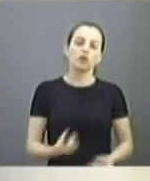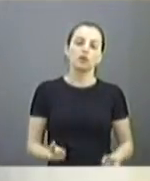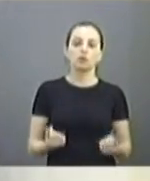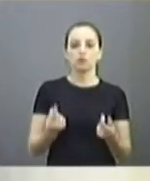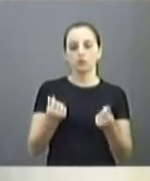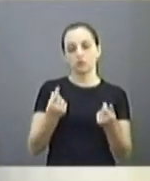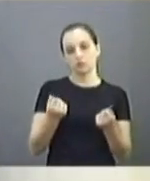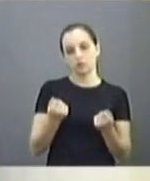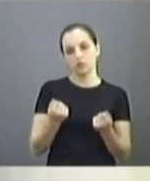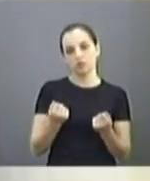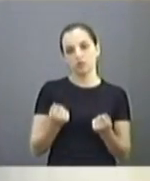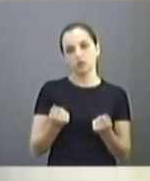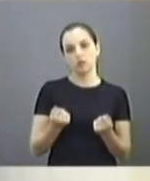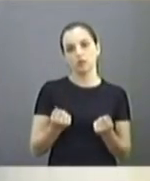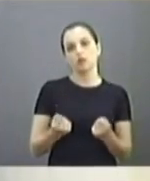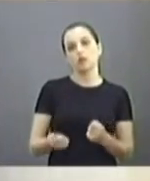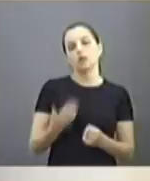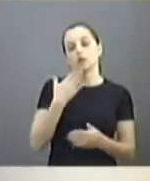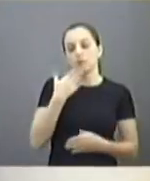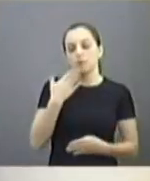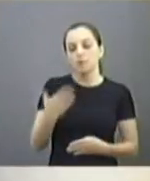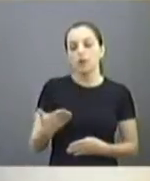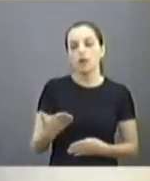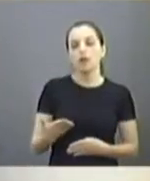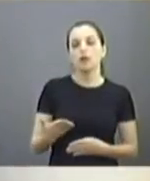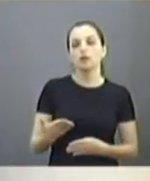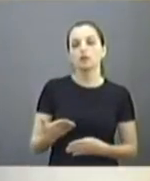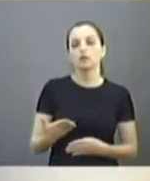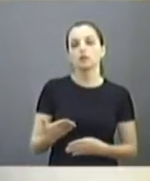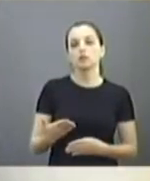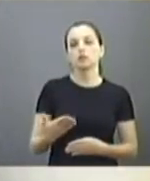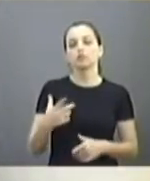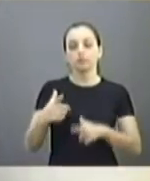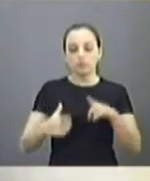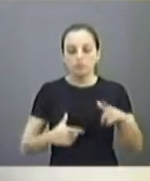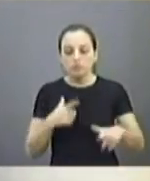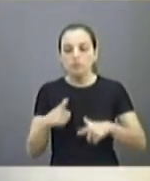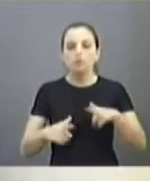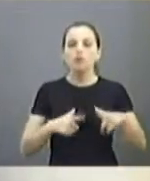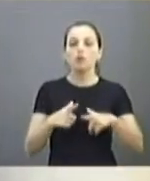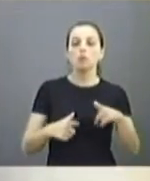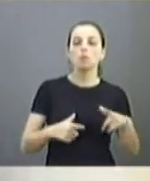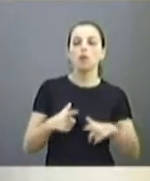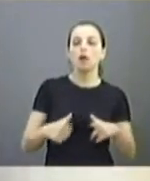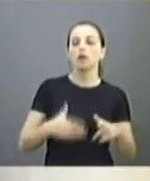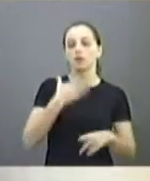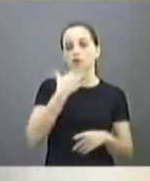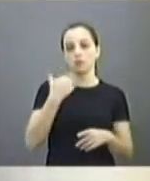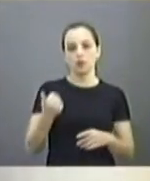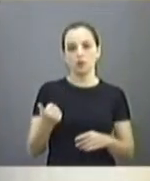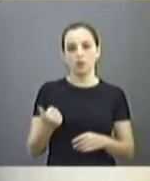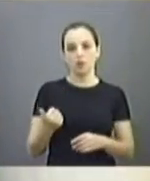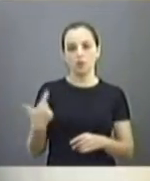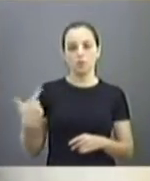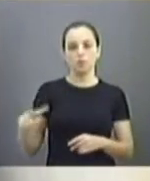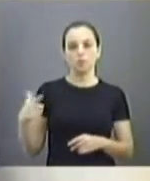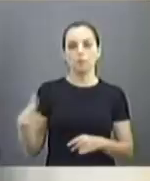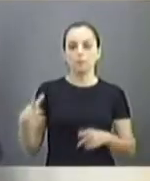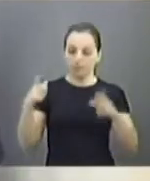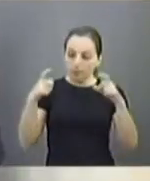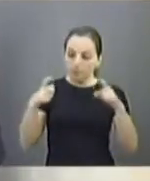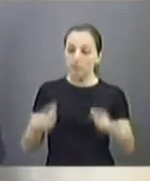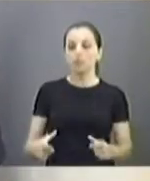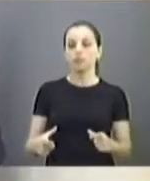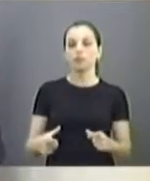financeiro, econômico, eles estão pedindo condições de trabalho para o governo do Estado. Eles não têm nem